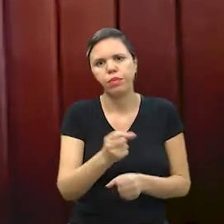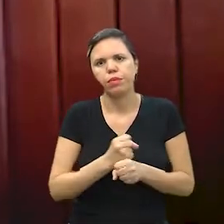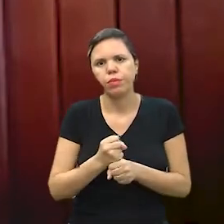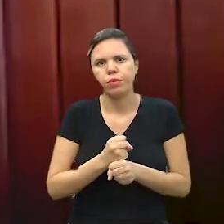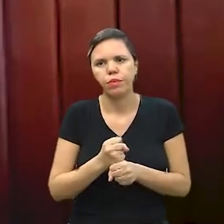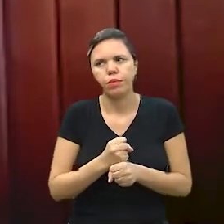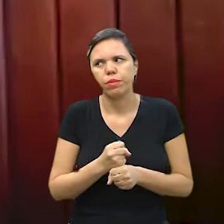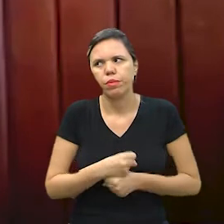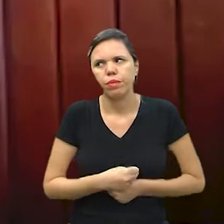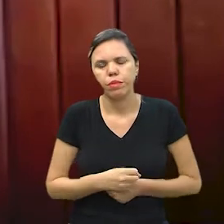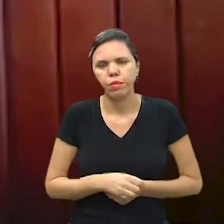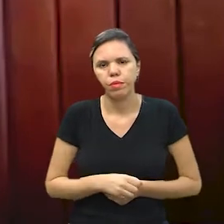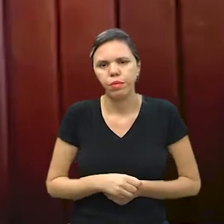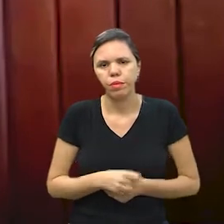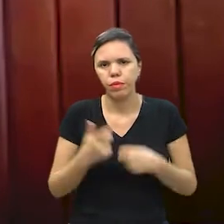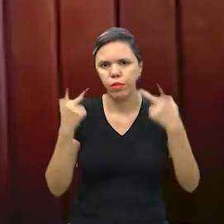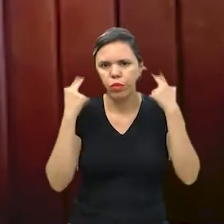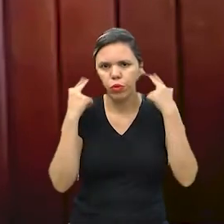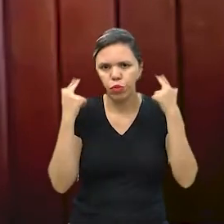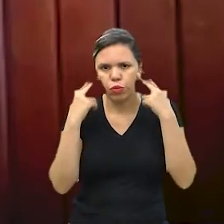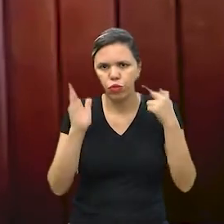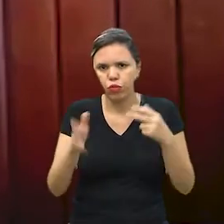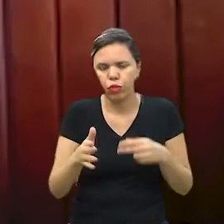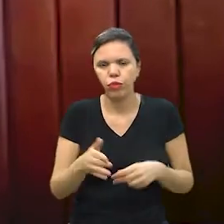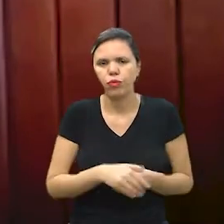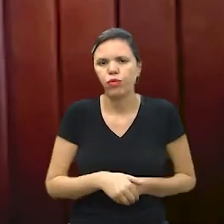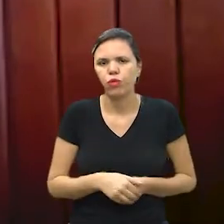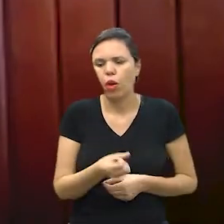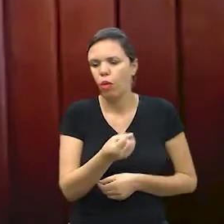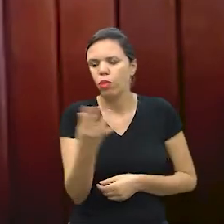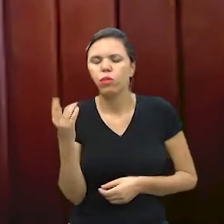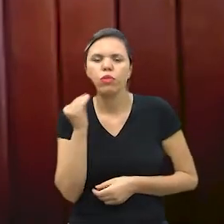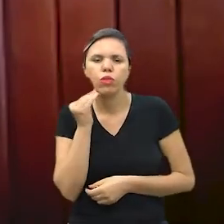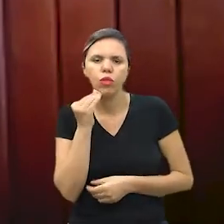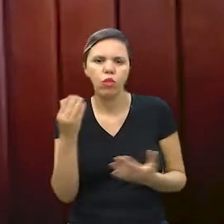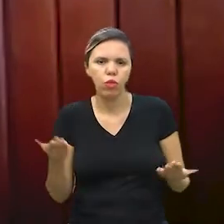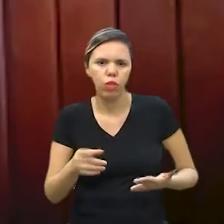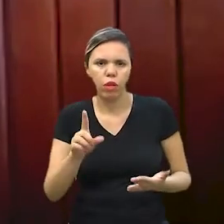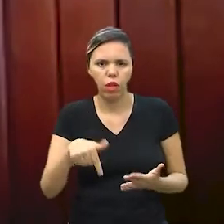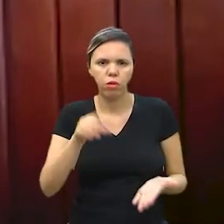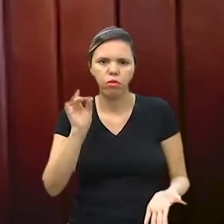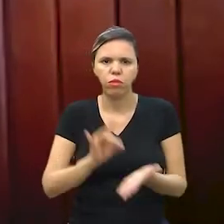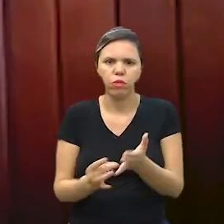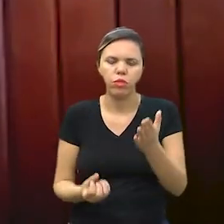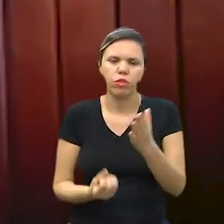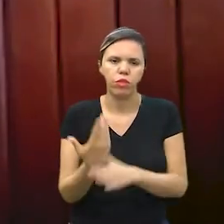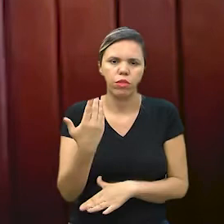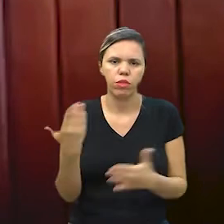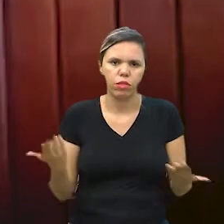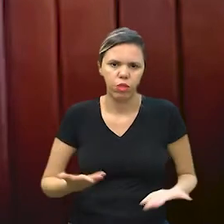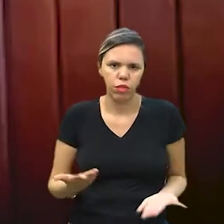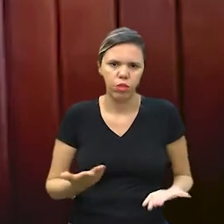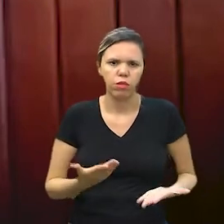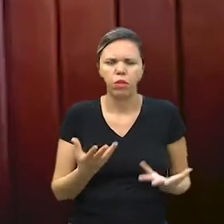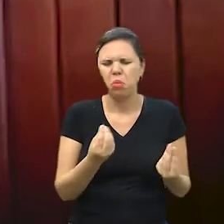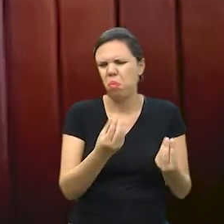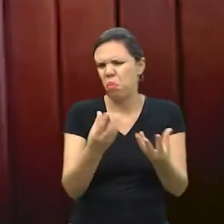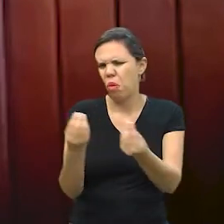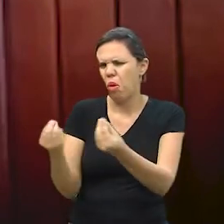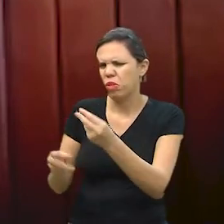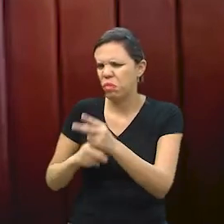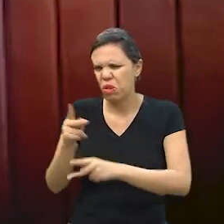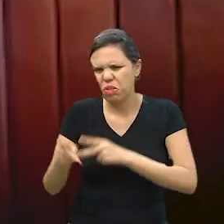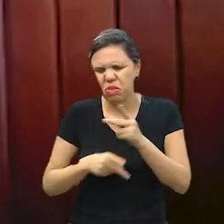anos. Orgânico já foi um nicho de mercado, hoje é uma realidade, existem centenas de